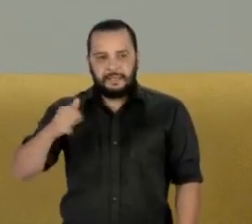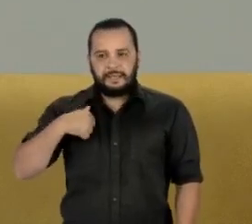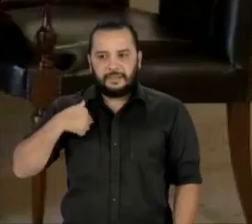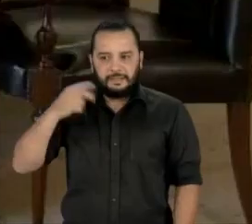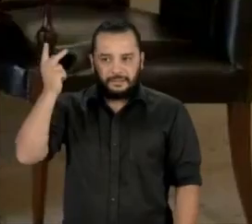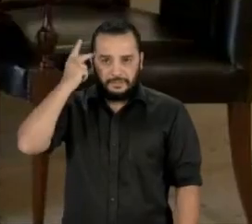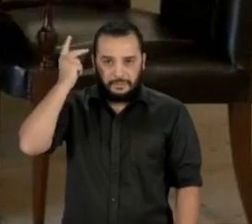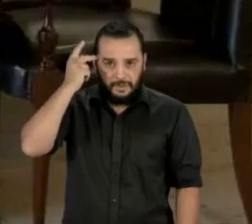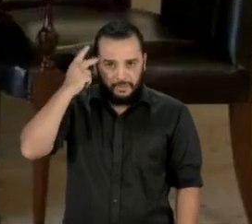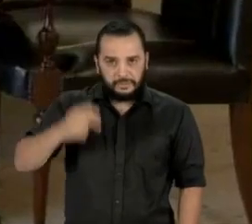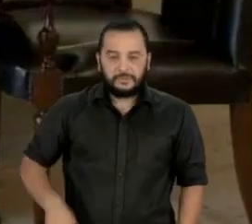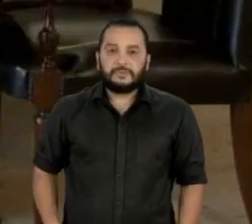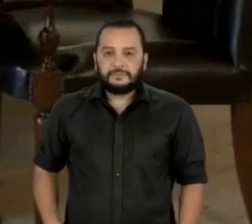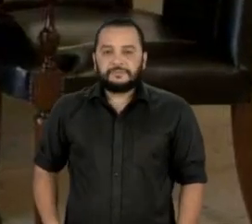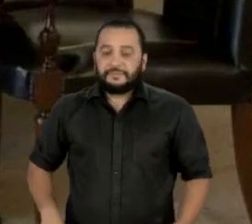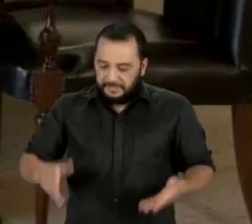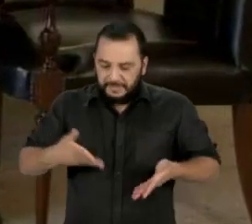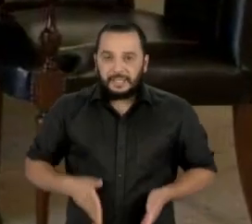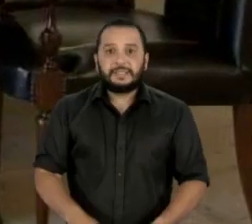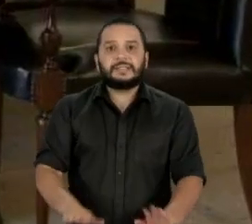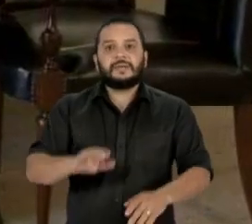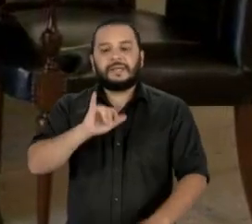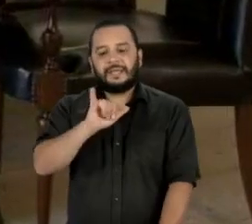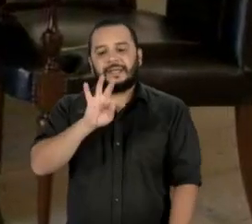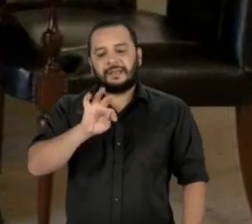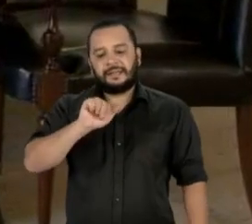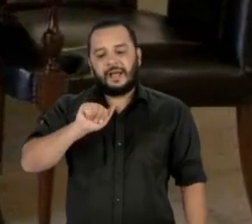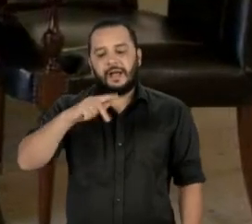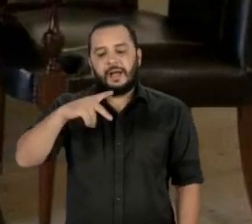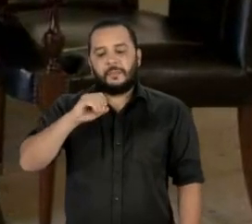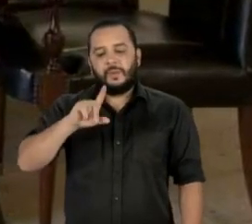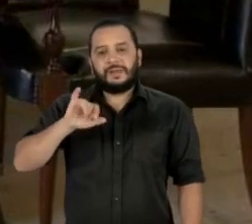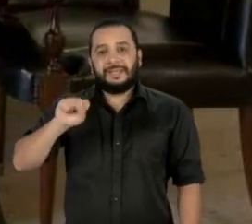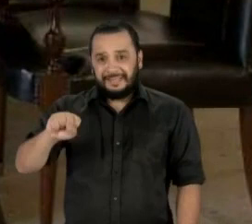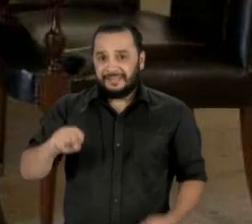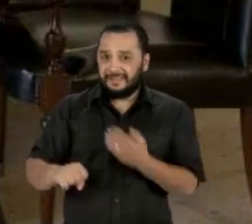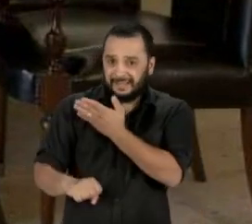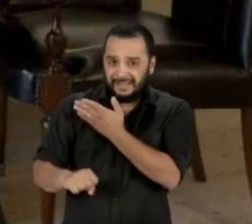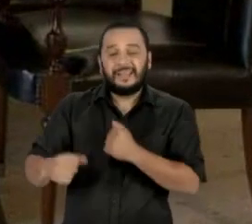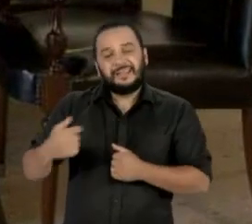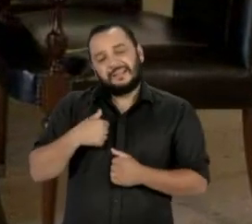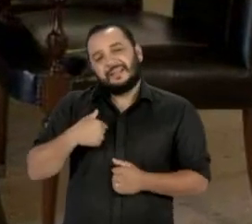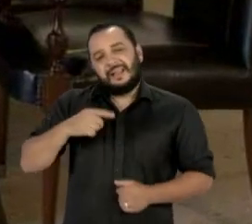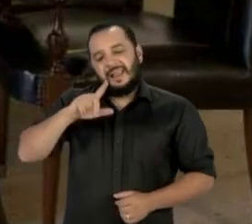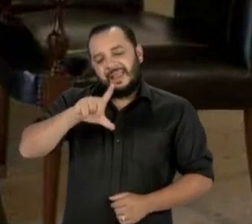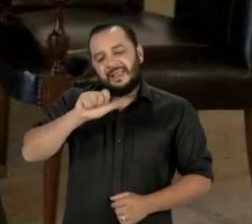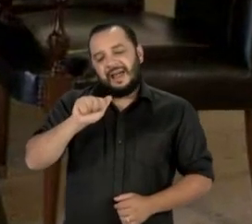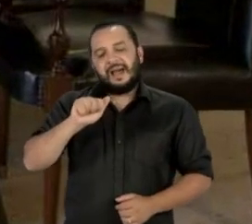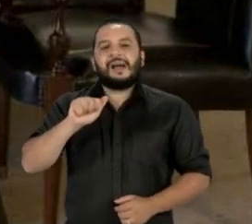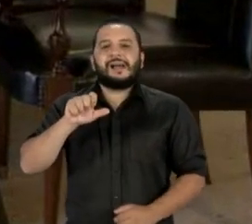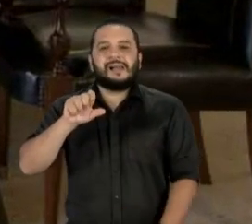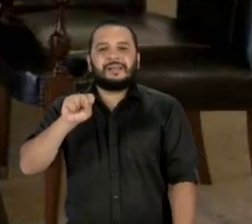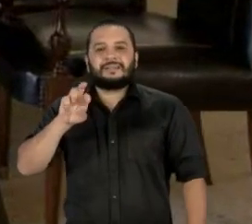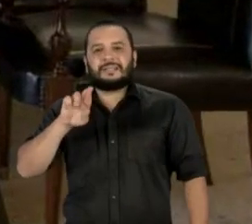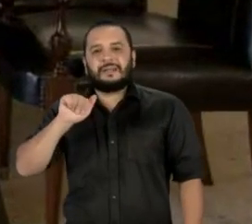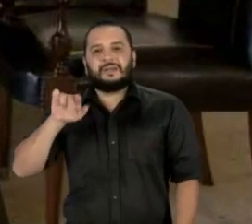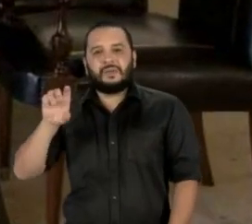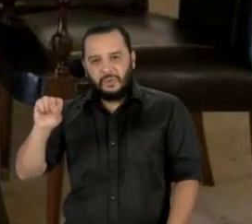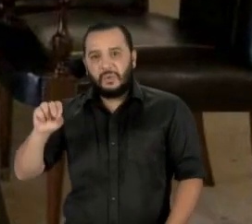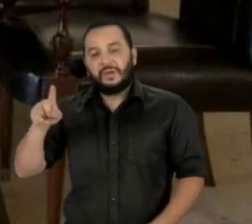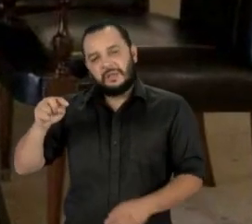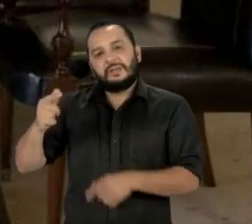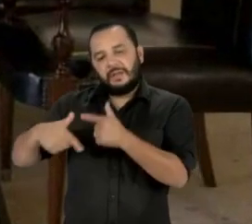cremado. Nascido em Itápolis, no interior de São Paulo, Lázaro de Mello Brandão era economista. Ele